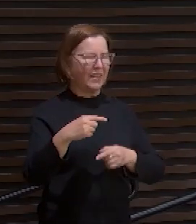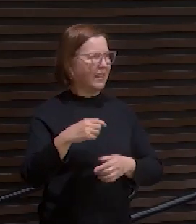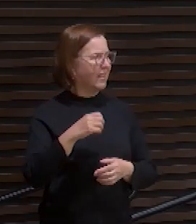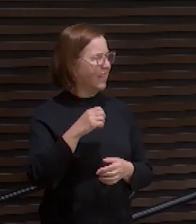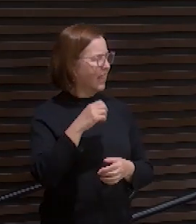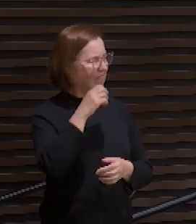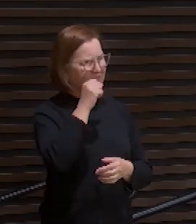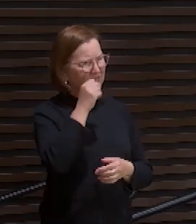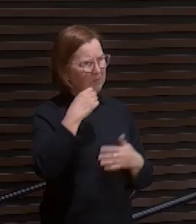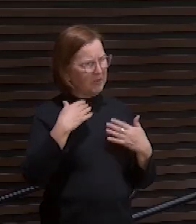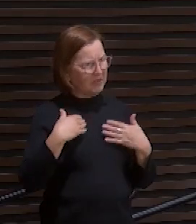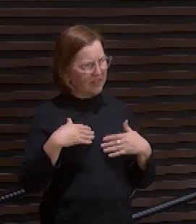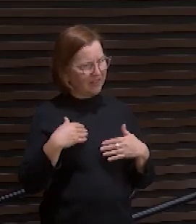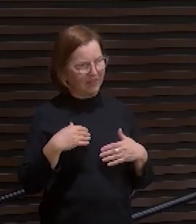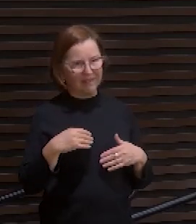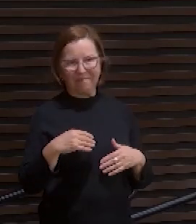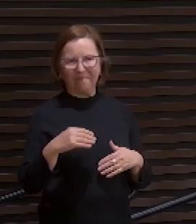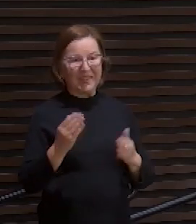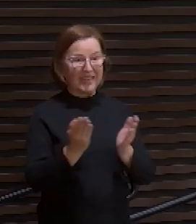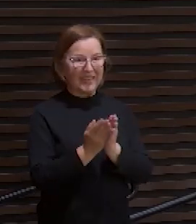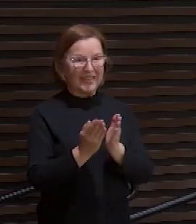Primeiro Deus